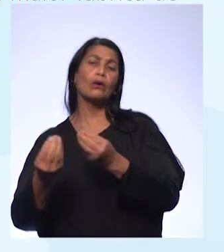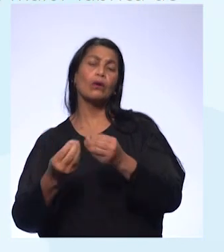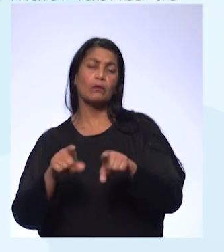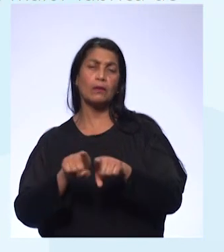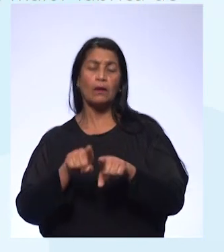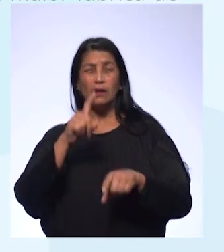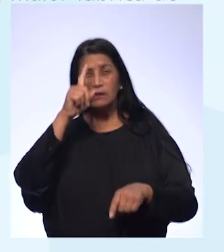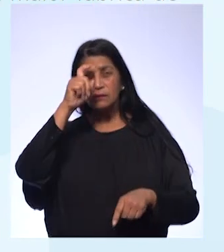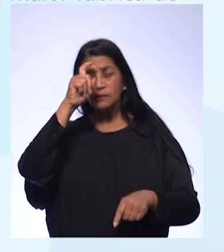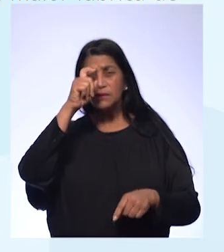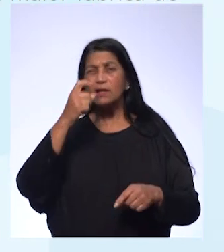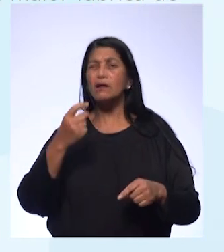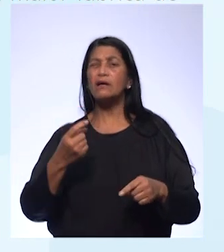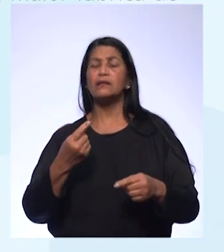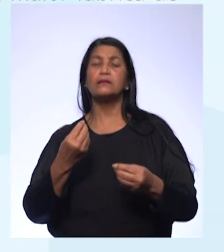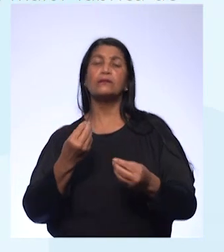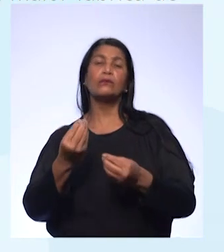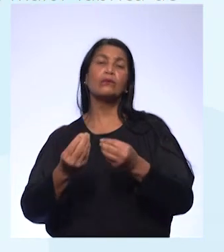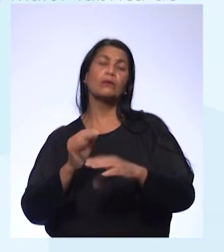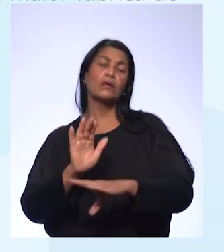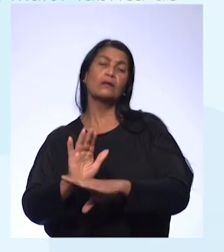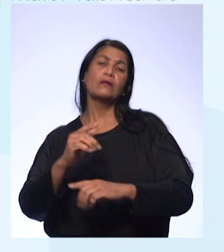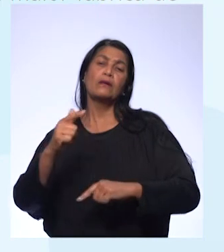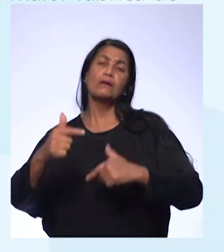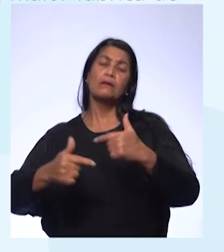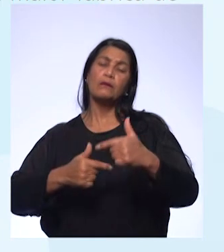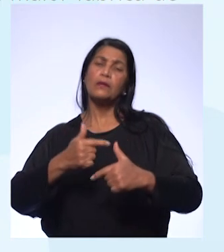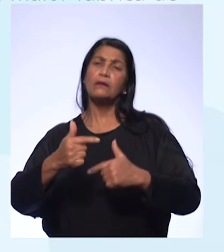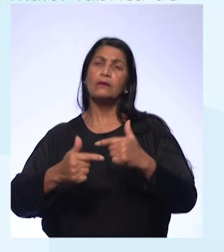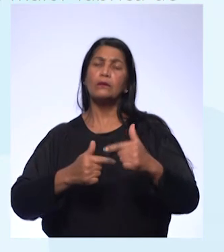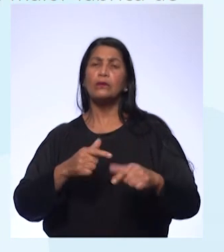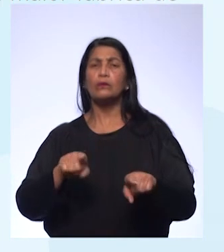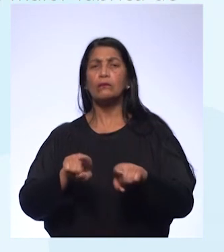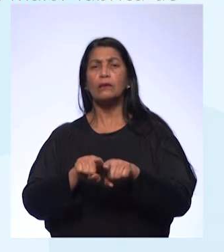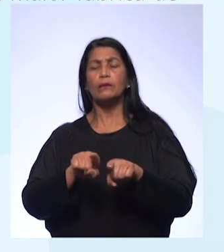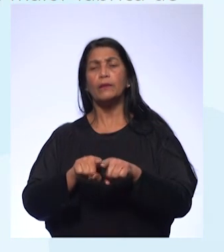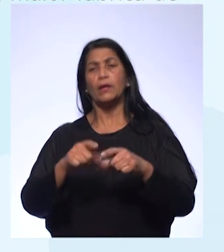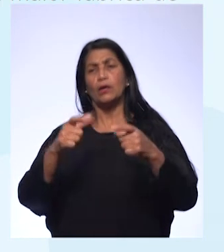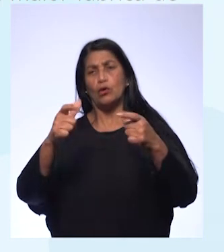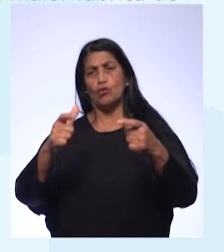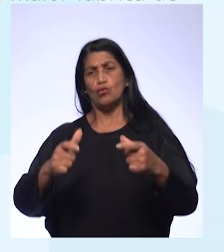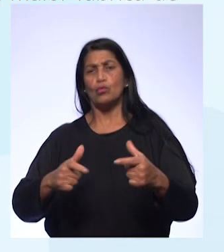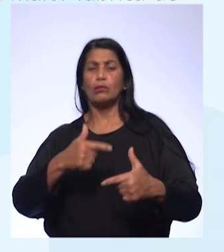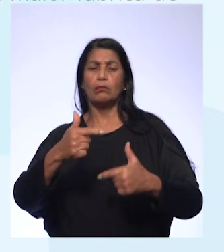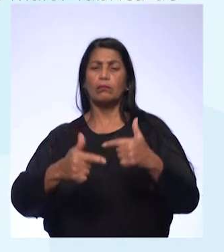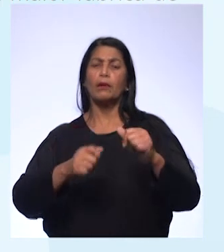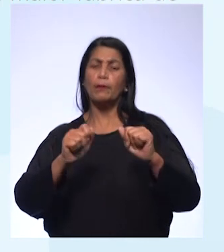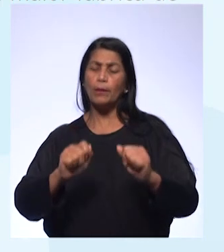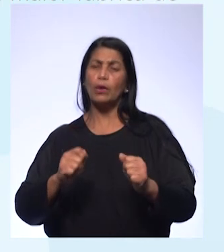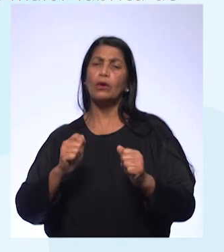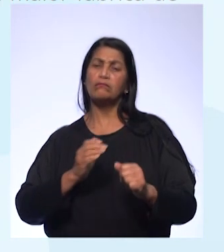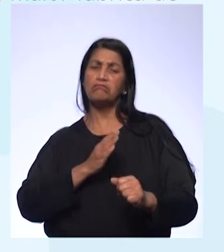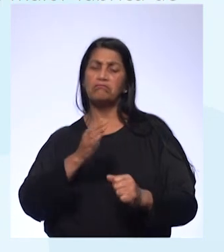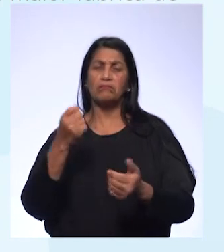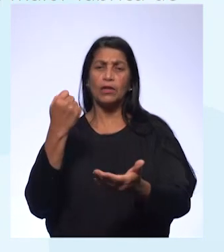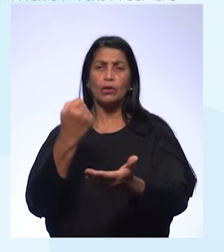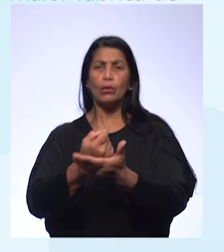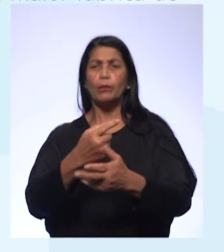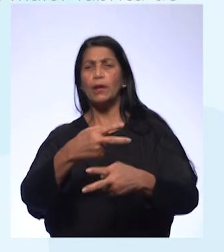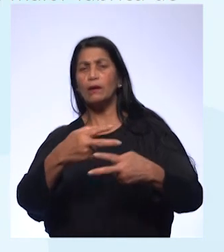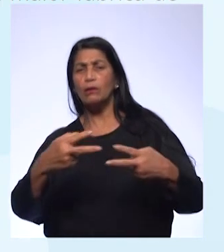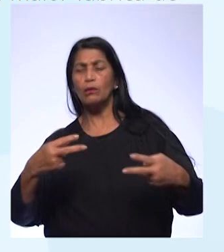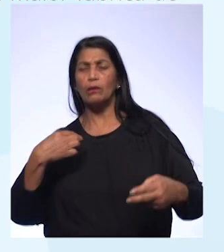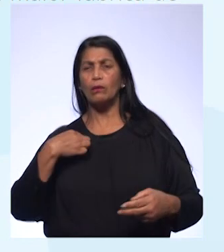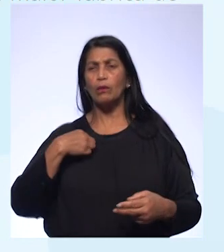para atender os trabalhadores, armazéns onde os trabalhadores possam comprar itens, alimentos, roupas, ferramentas